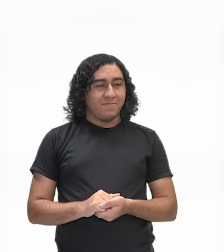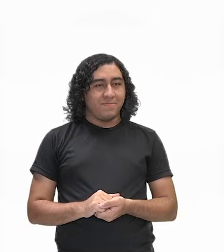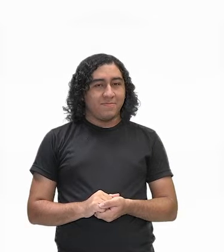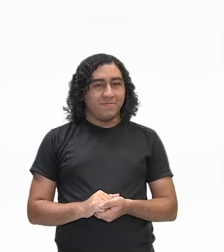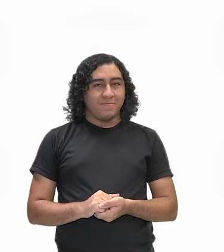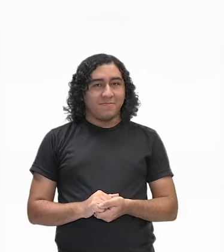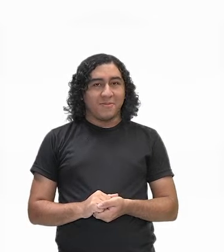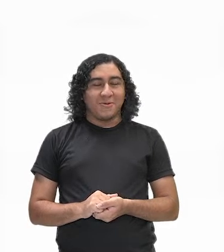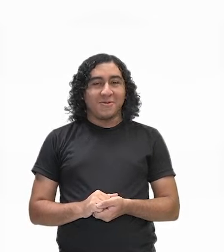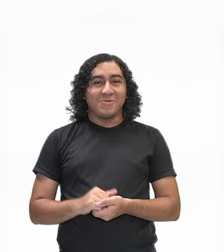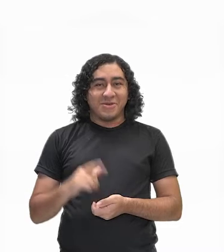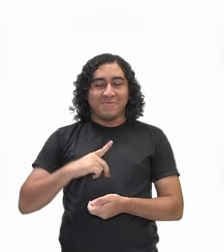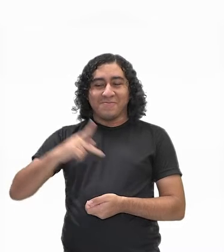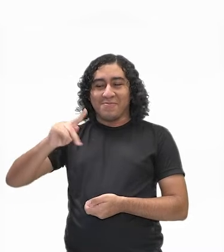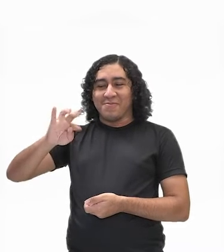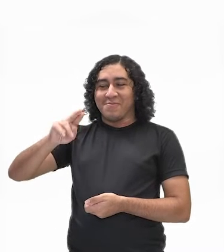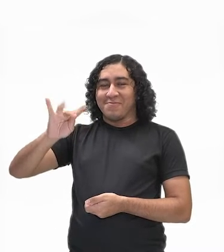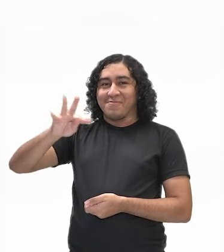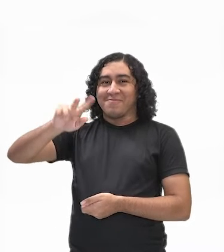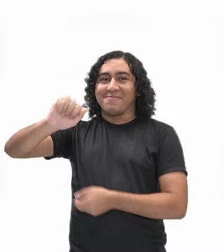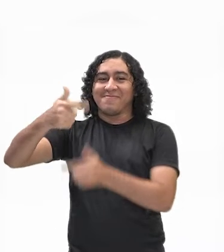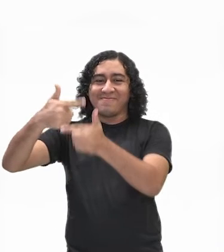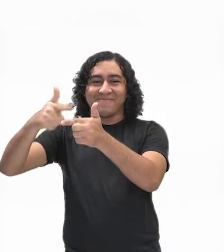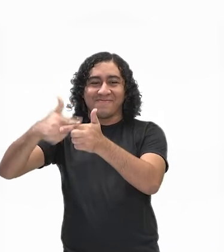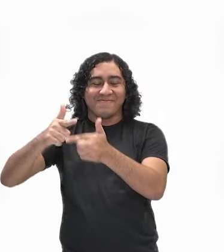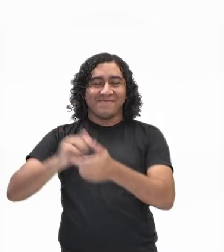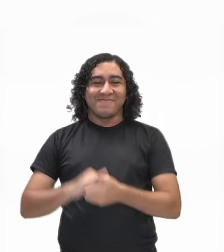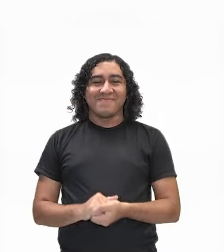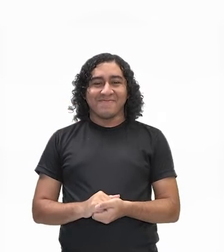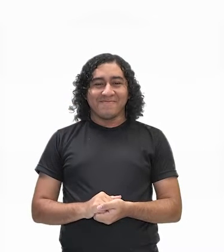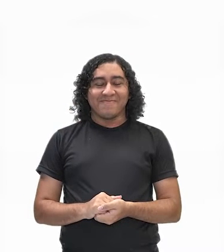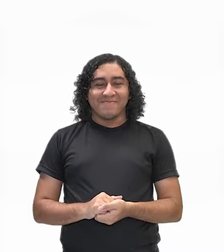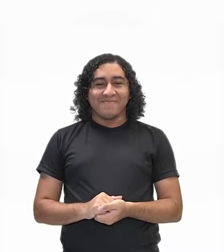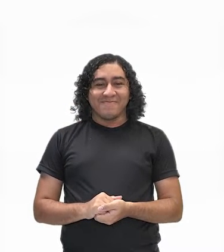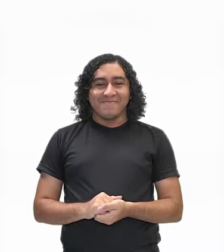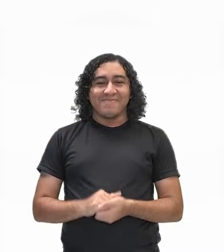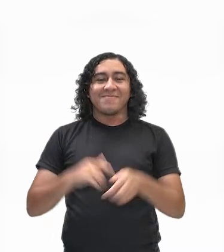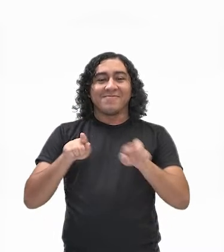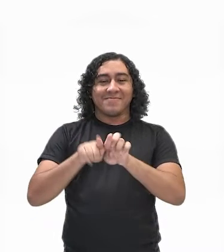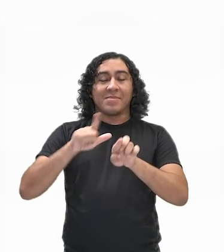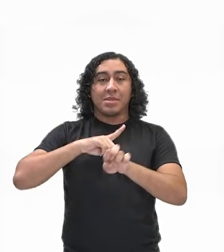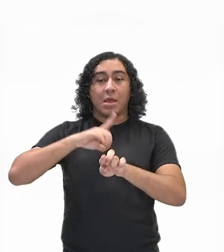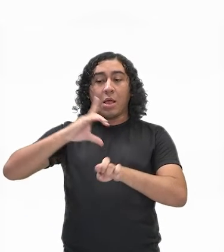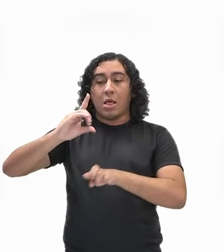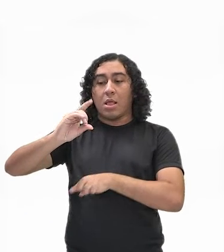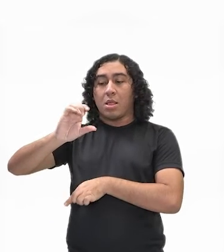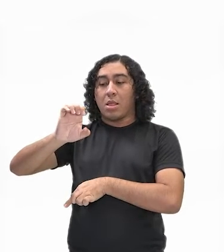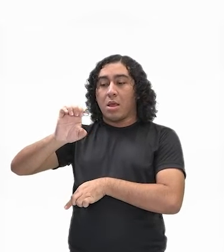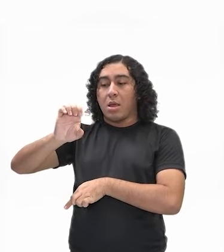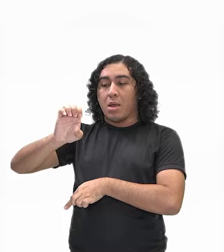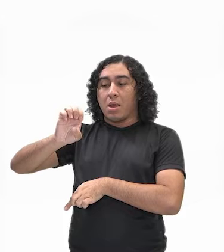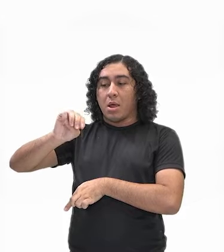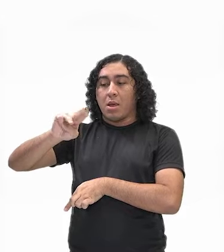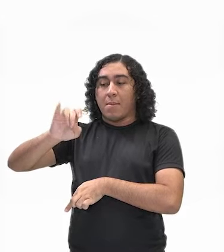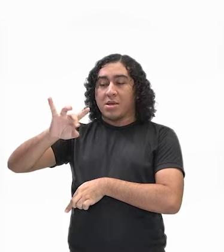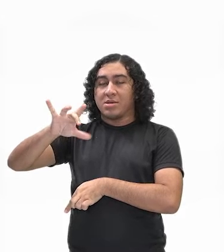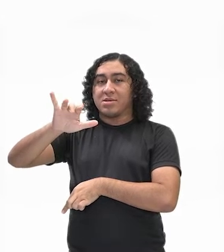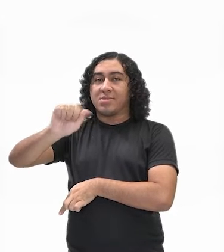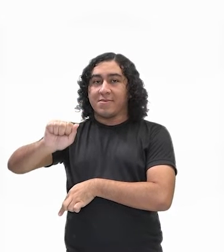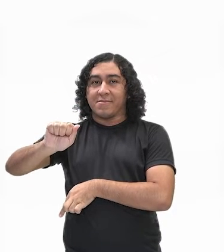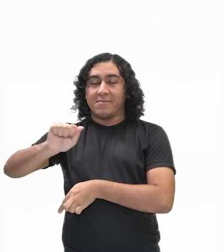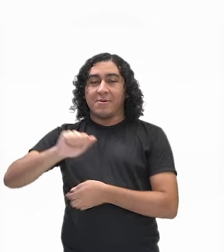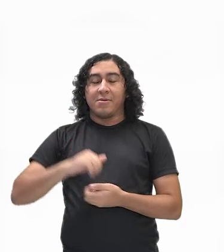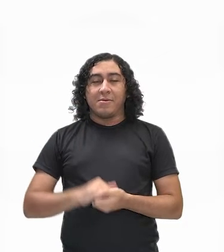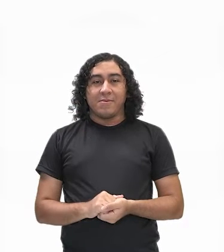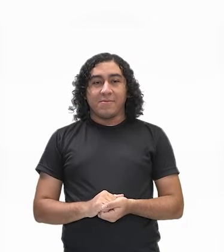lista dementia or mental illness, demência, né, ou problemas, doenças mentais, né,